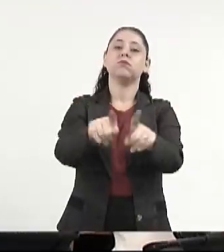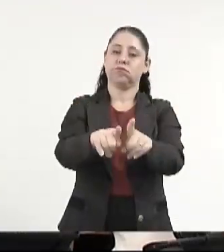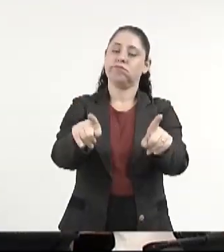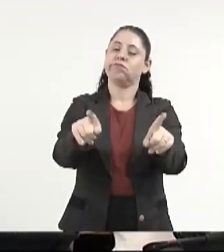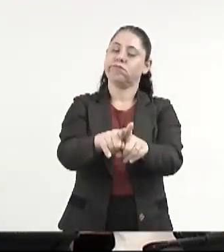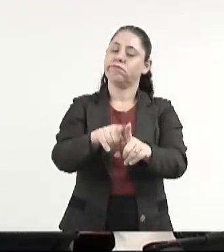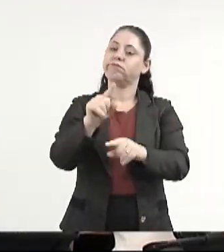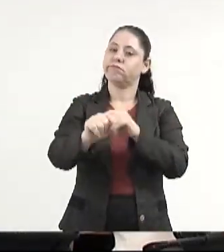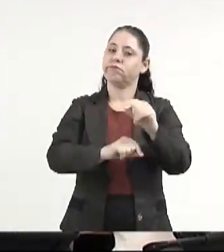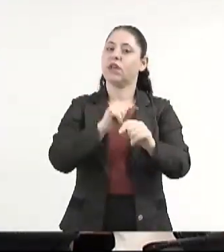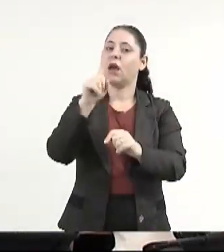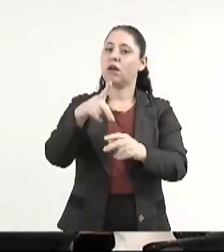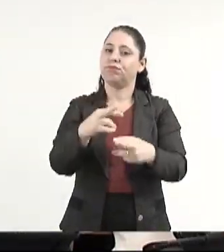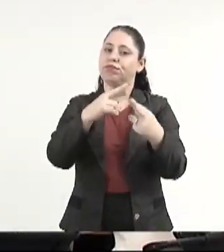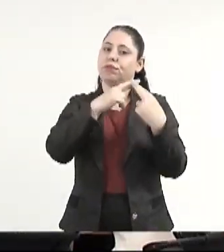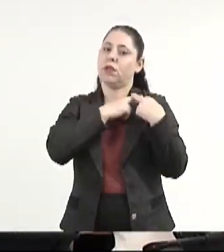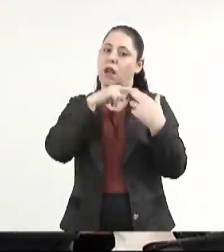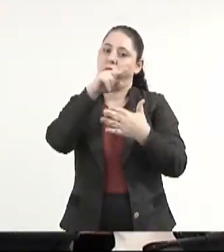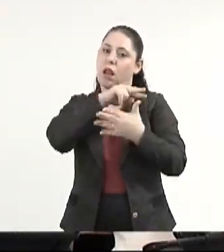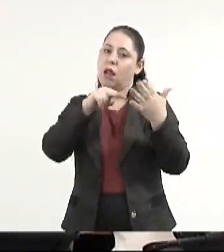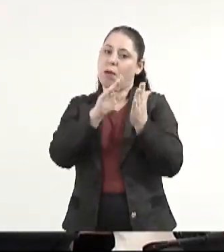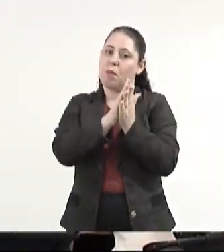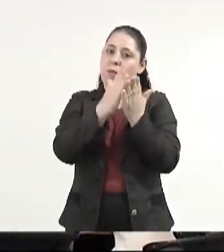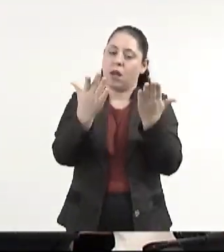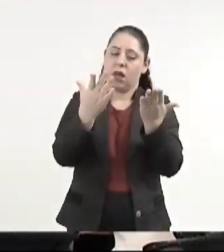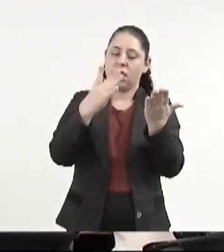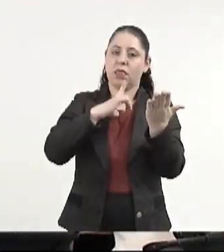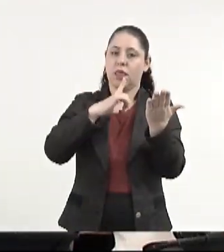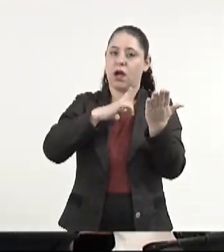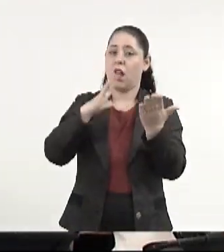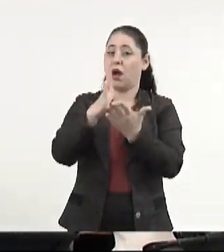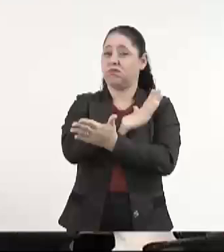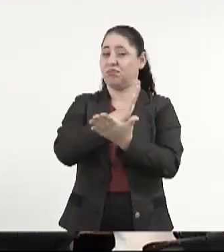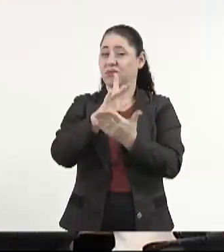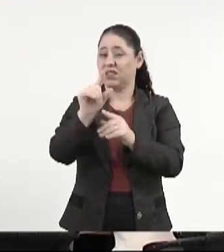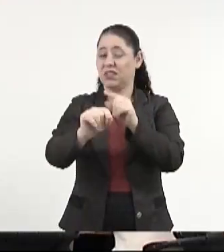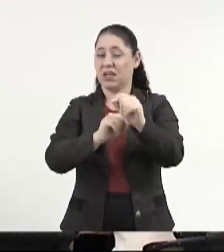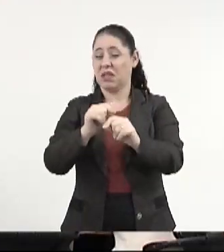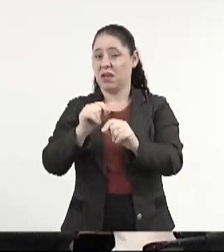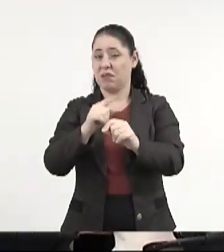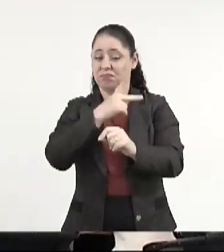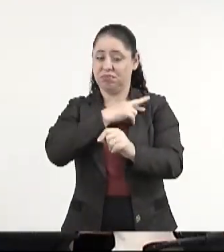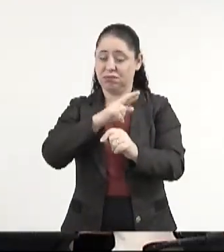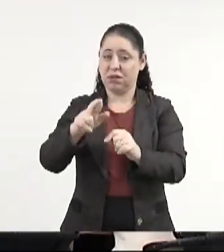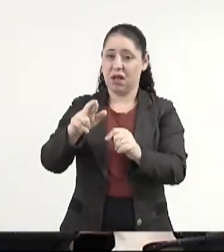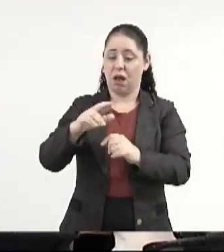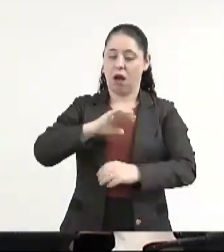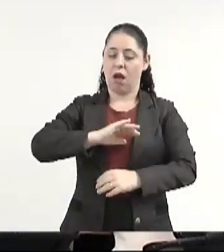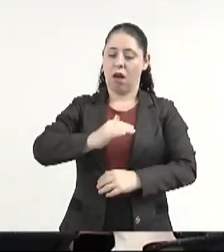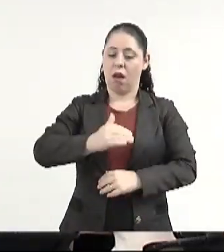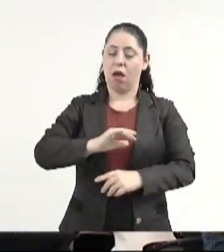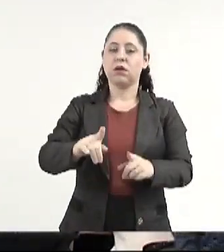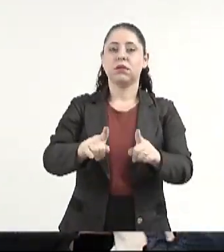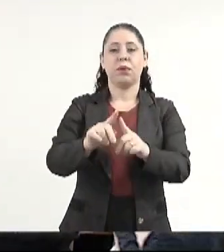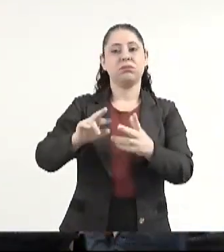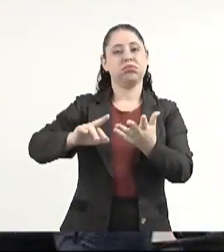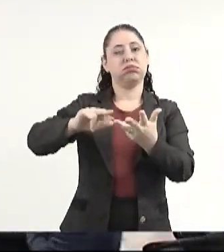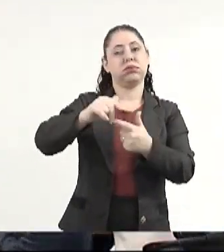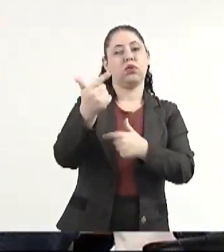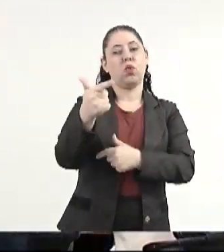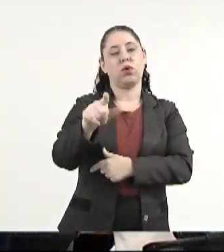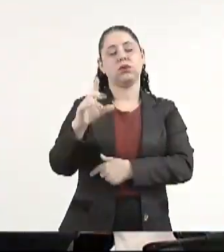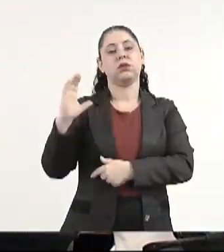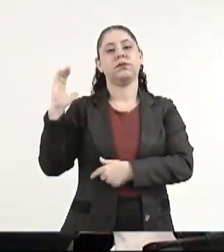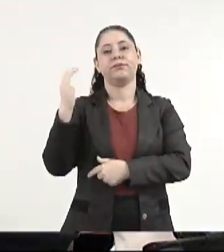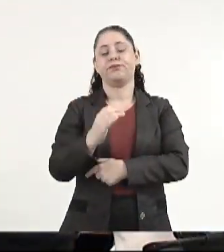inclusive, são responsáveis pela leitura da Bíblia, né? A gente tem várias situações que envolvem religiosos em pedofilia, em vários outros crimes